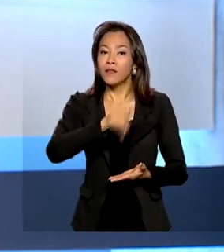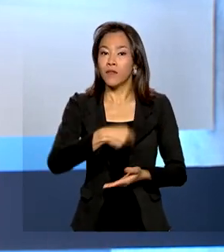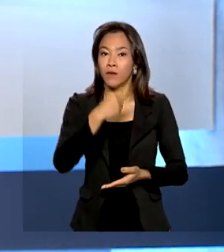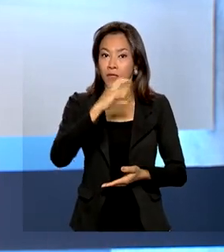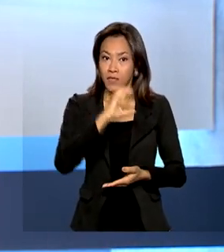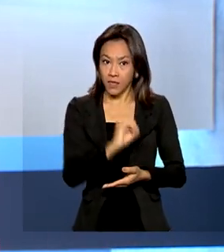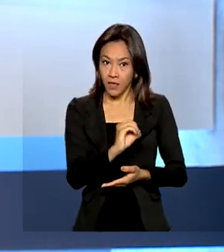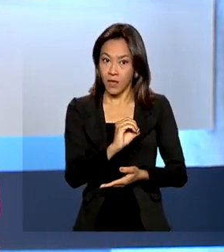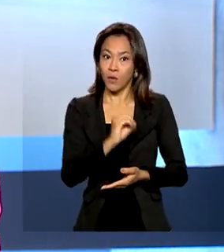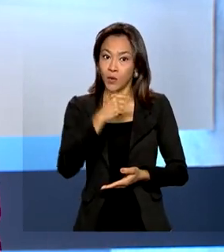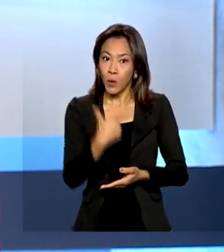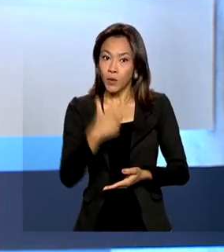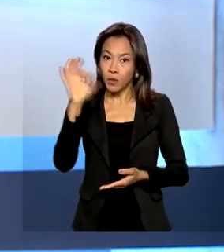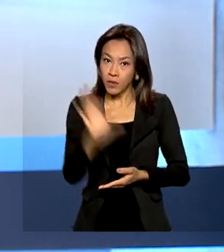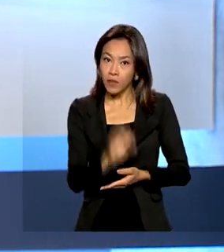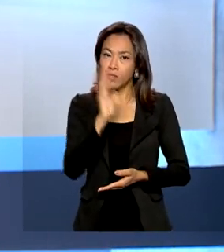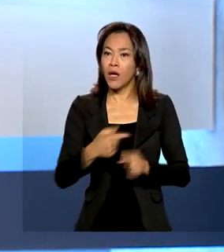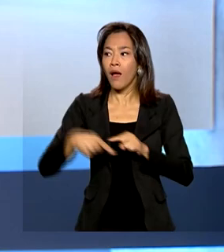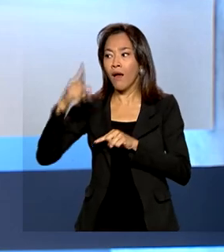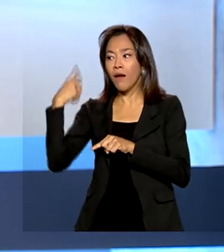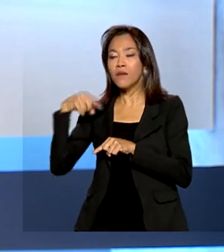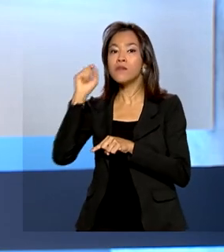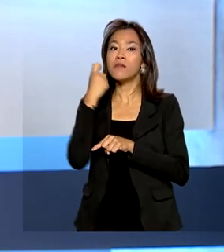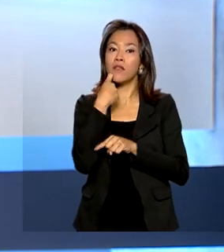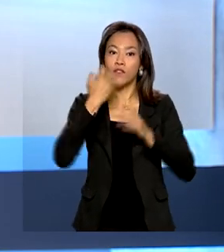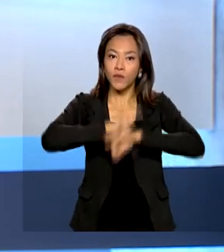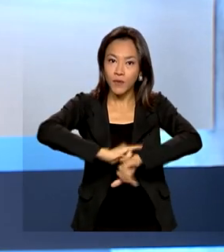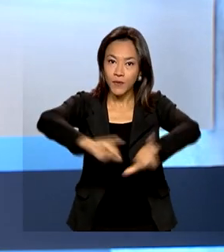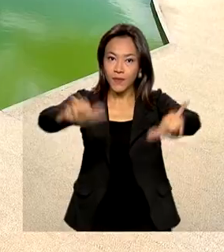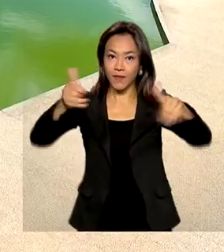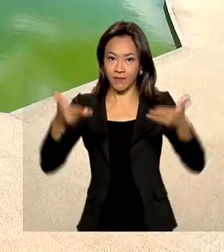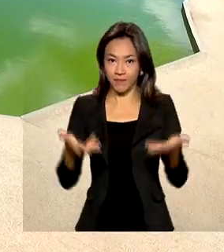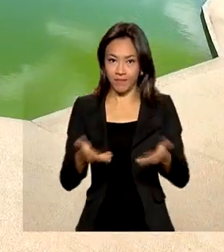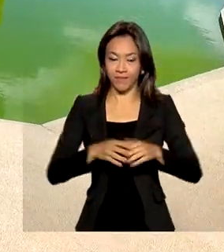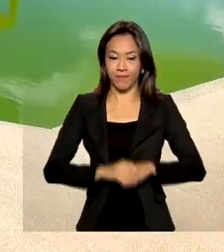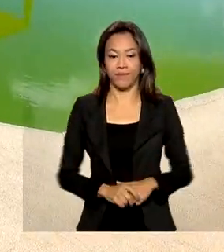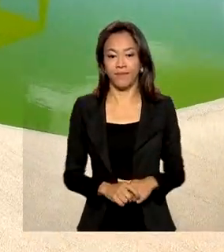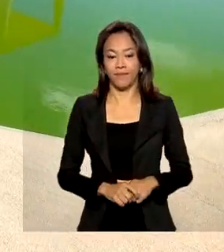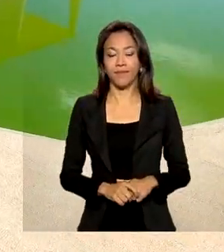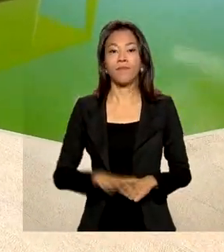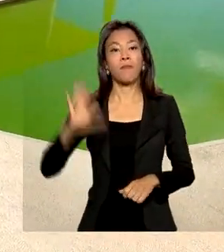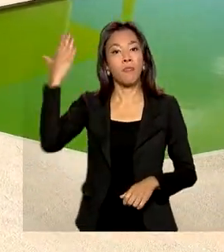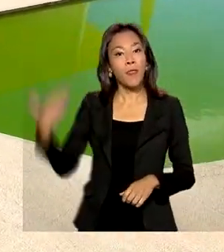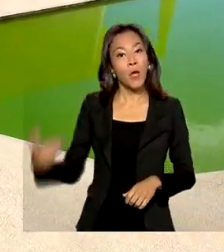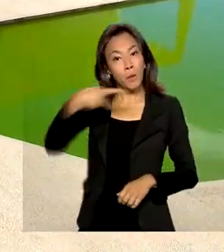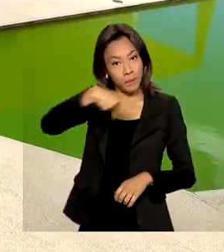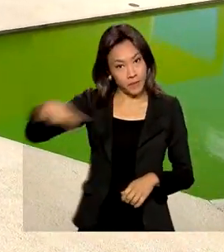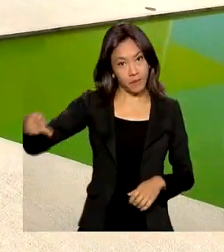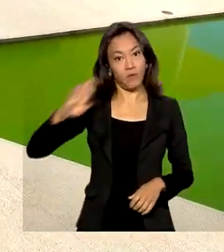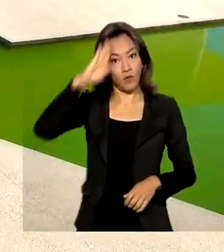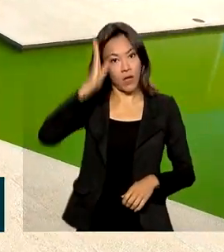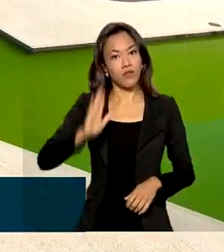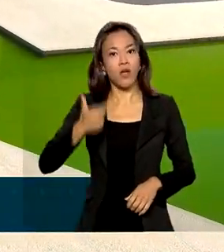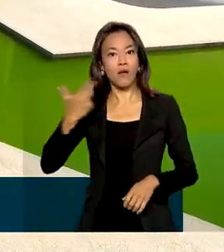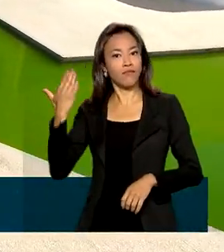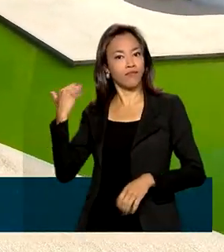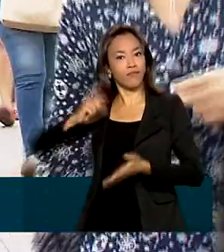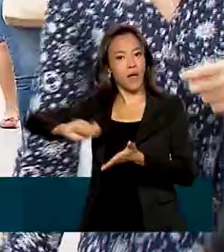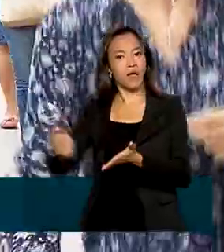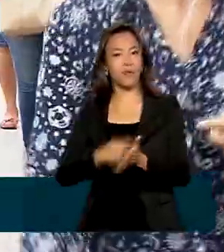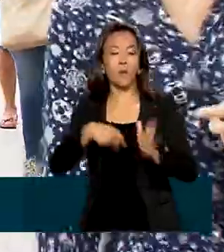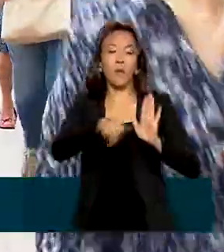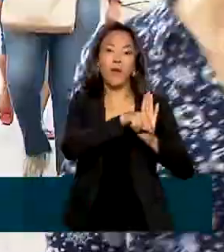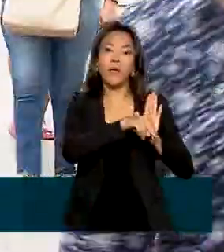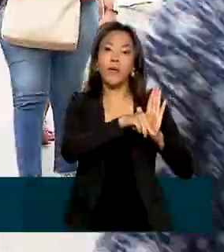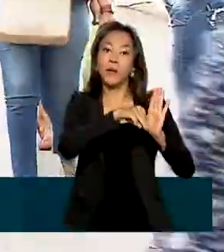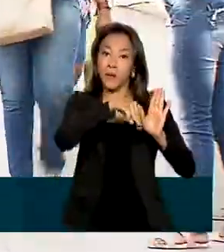cento foi publicada na sexta-feira no Diário Oficial da União o presidente Jair bolsonaro assinou a medida provisória